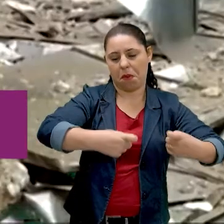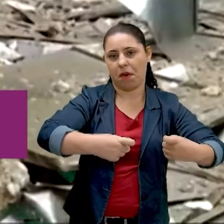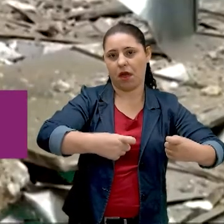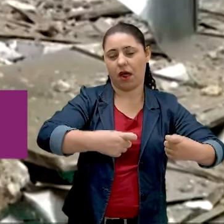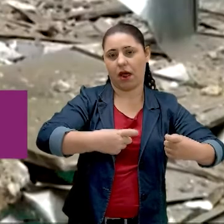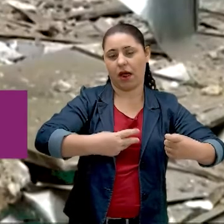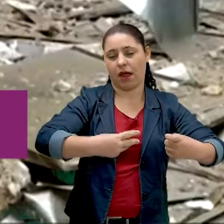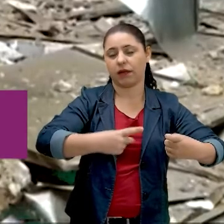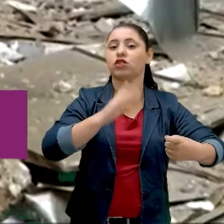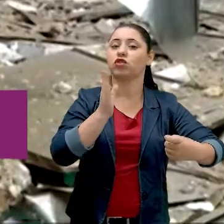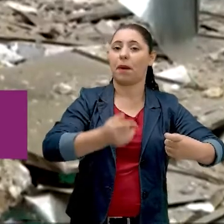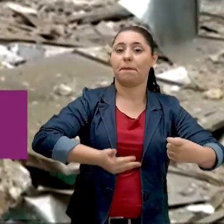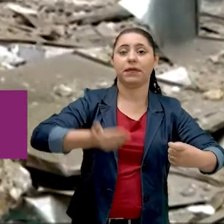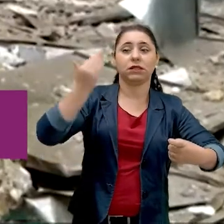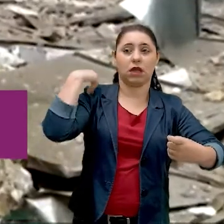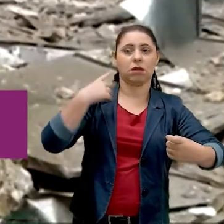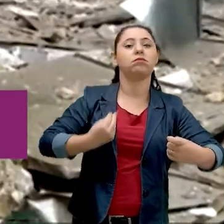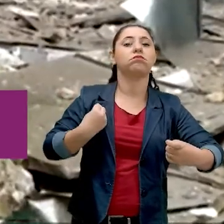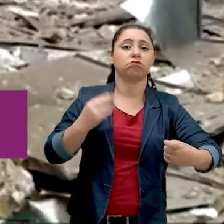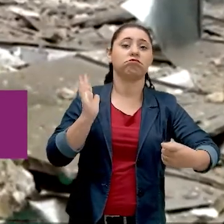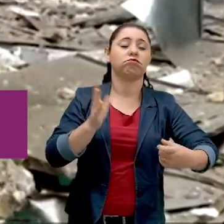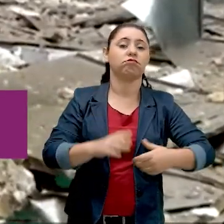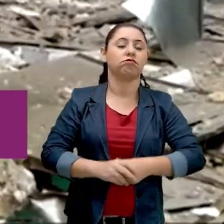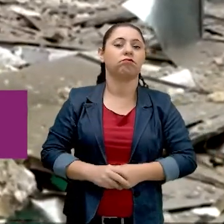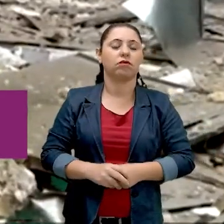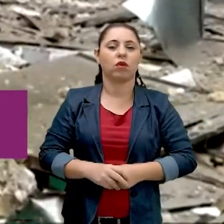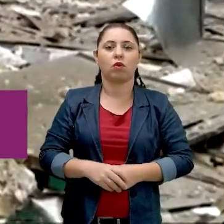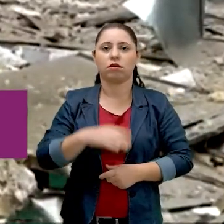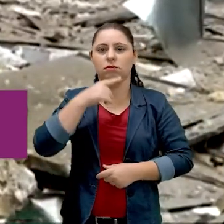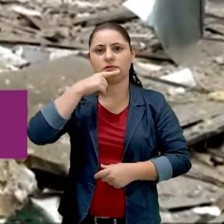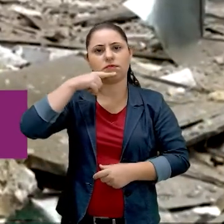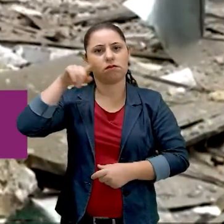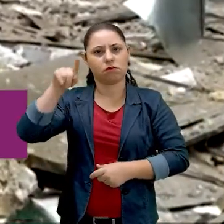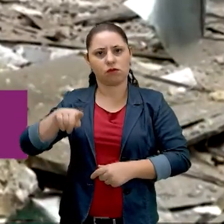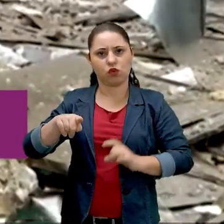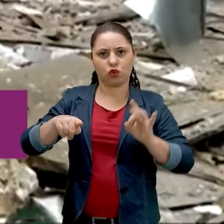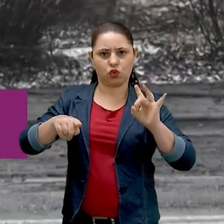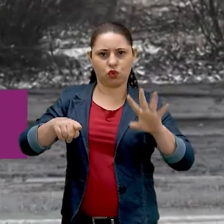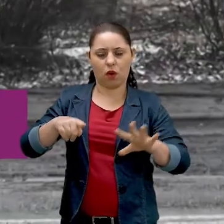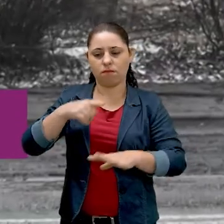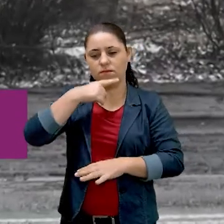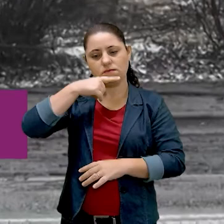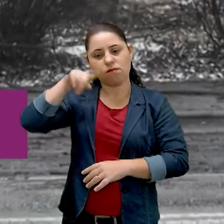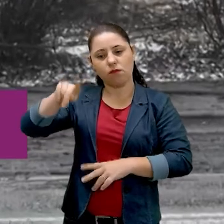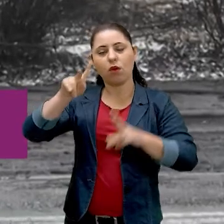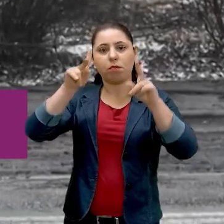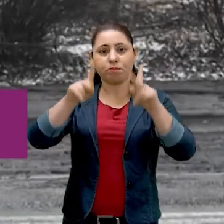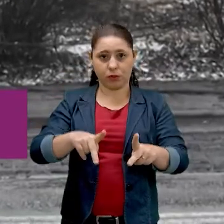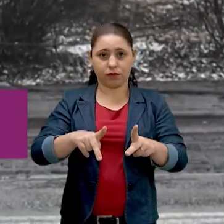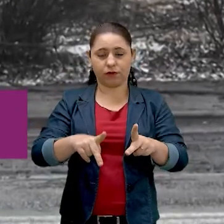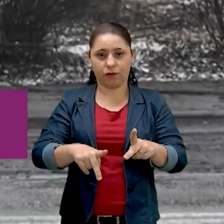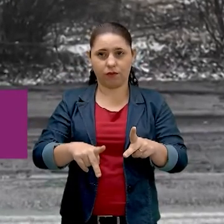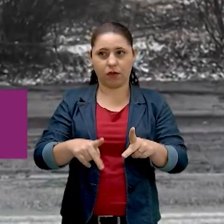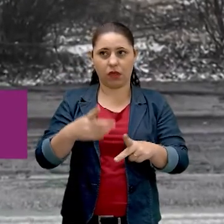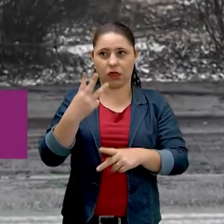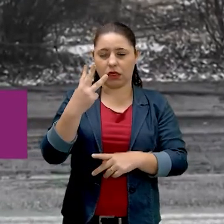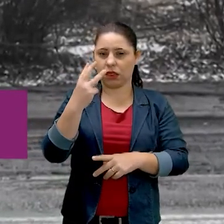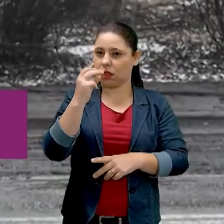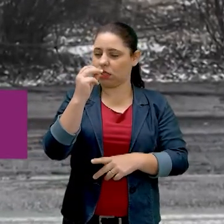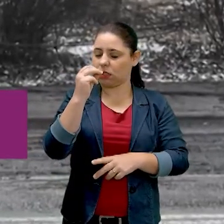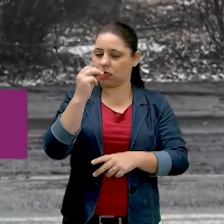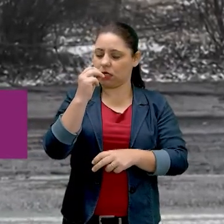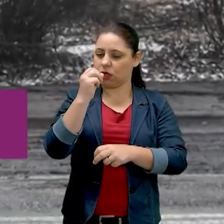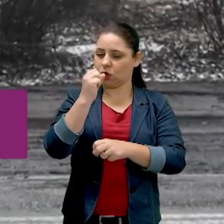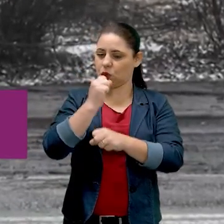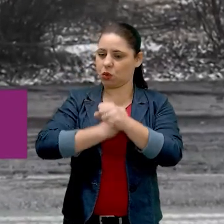histórico na Rússia. E um outro detalhe também, Lívia. O russo, vamos pegar só o russo, então. O povo russo, nos últimos